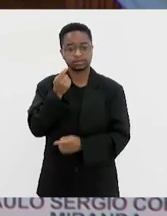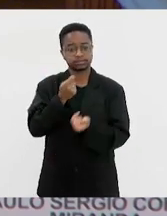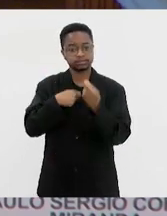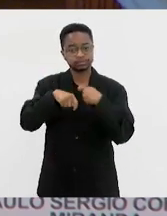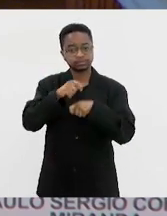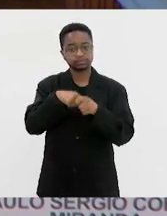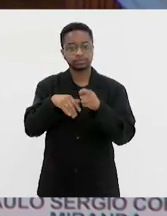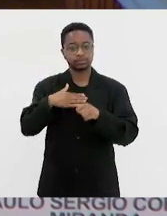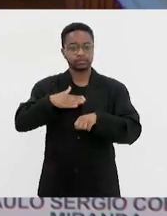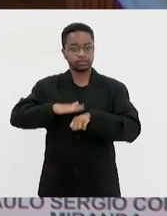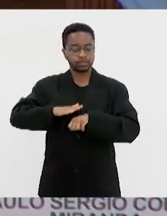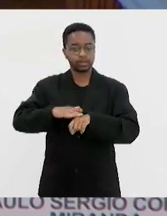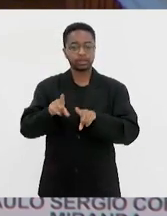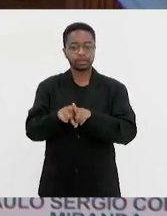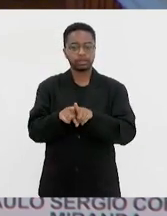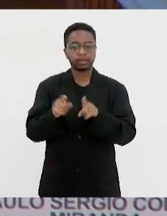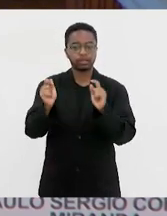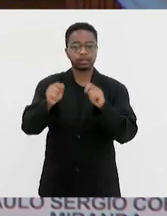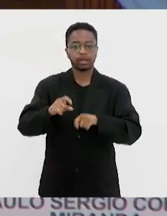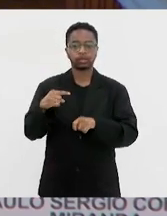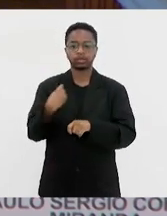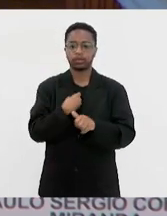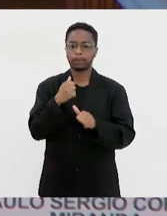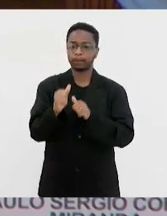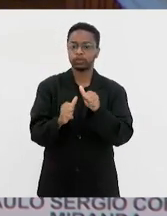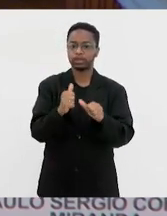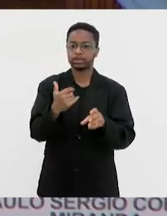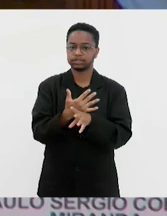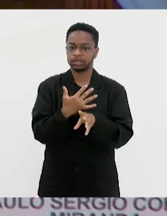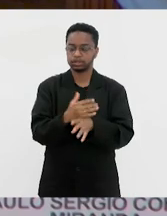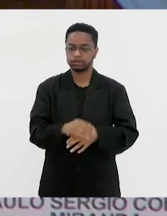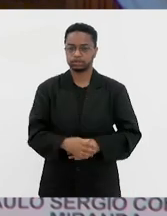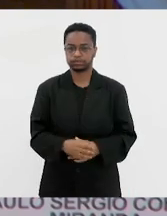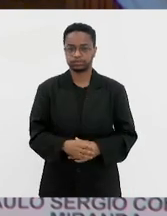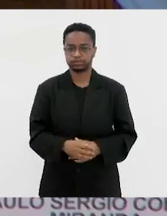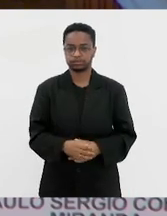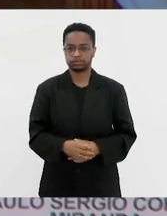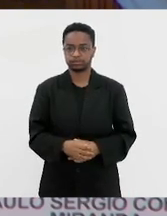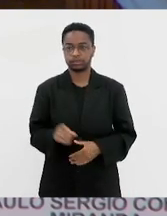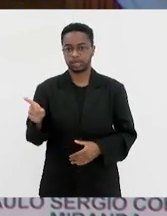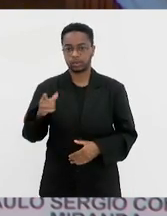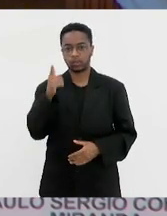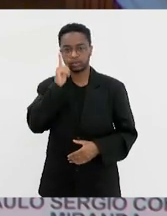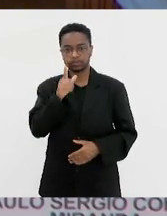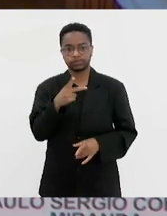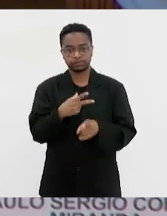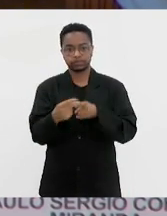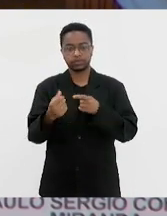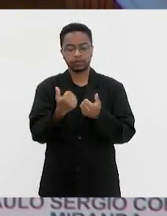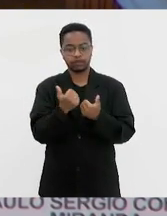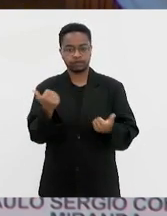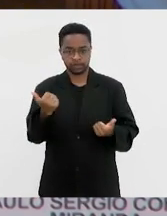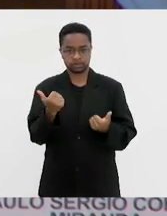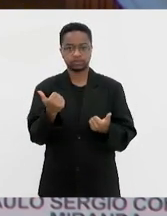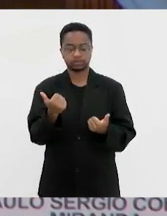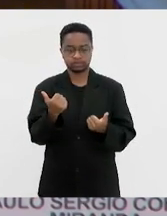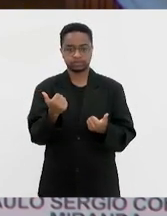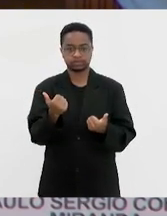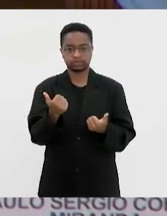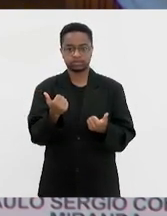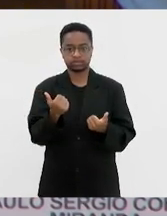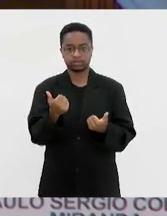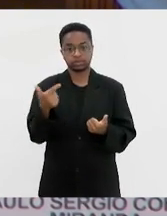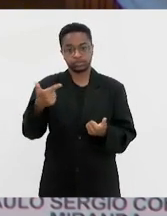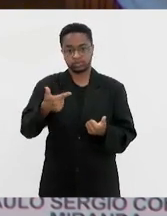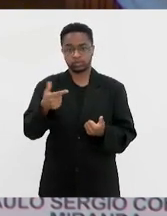empresário e que pudéssemos juntos transformar a cidade. Valtinho foi vice, pela segunda vez. Interessante